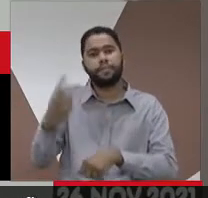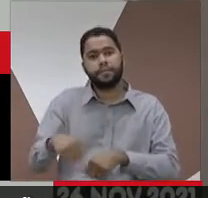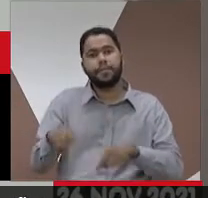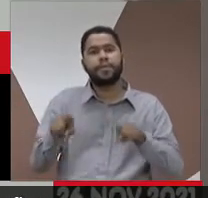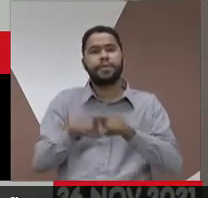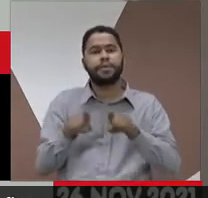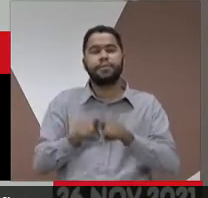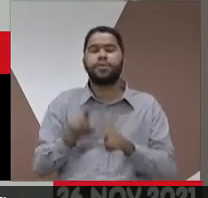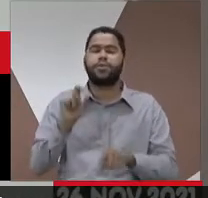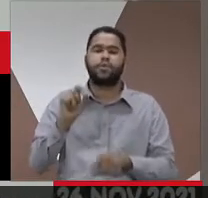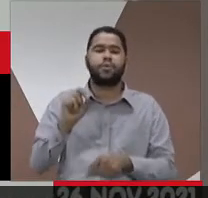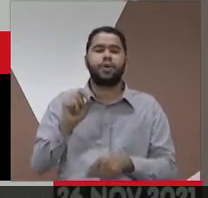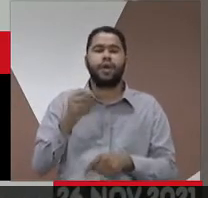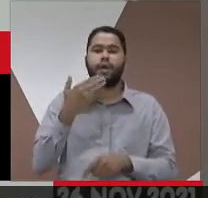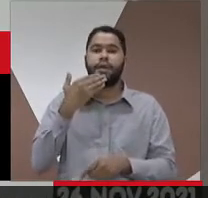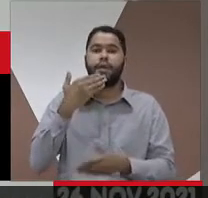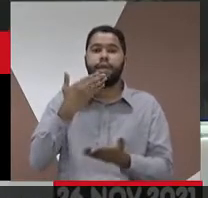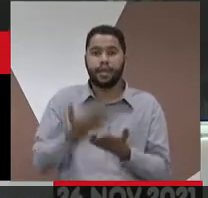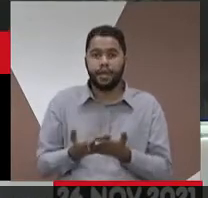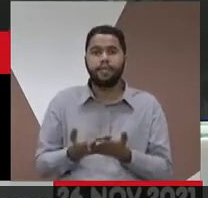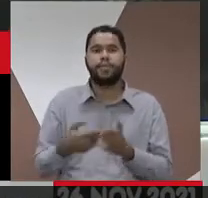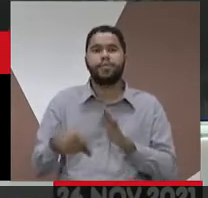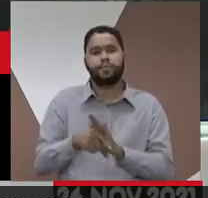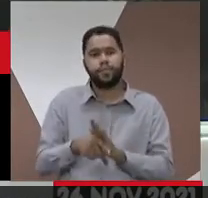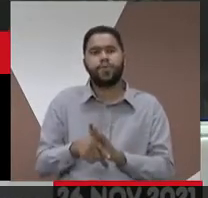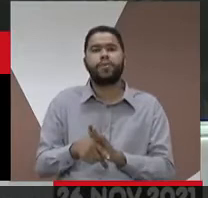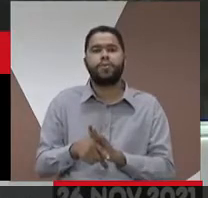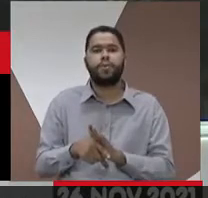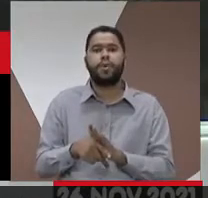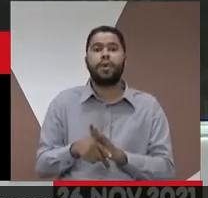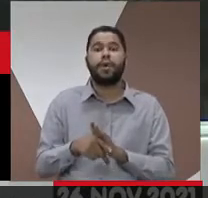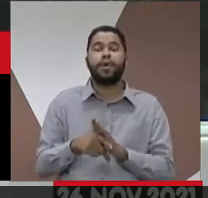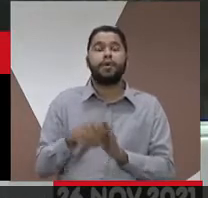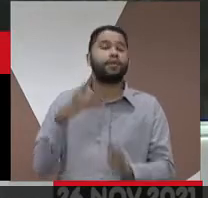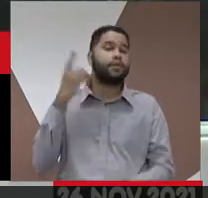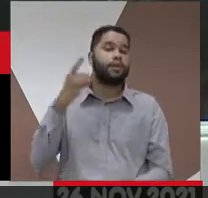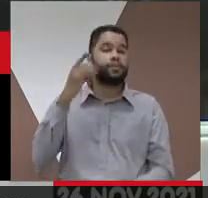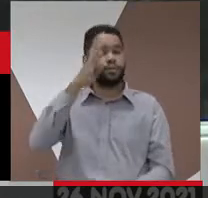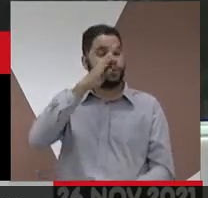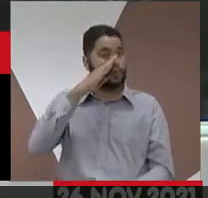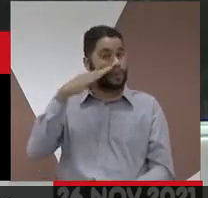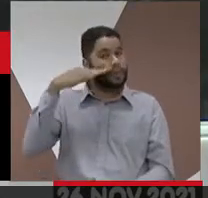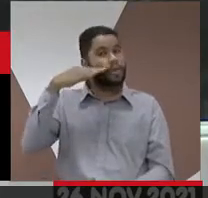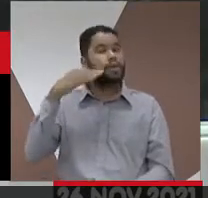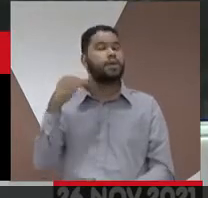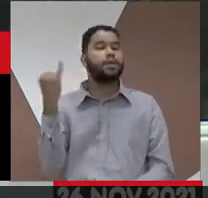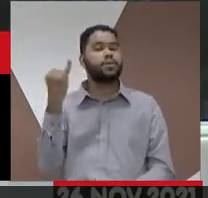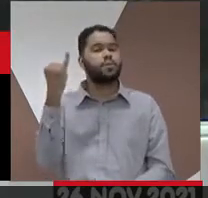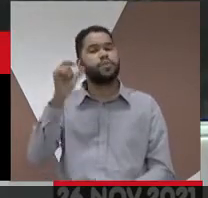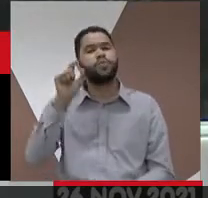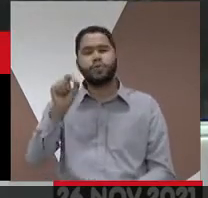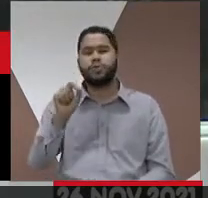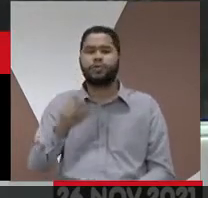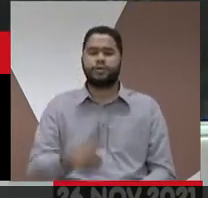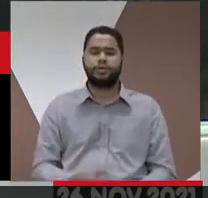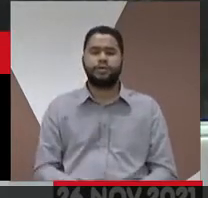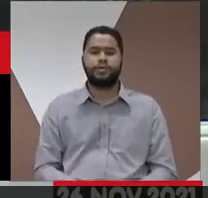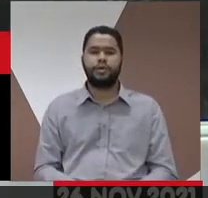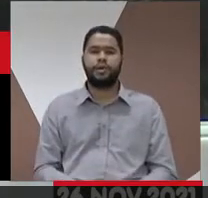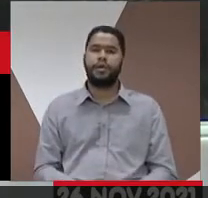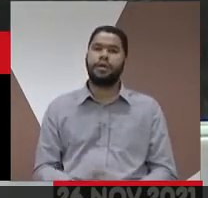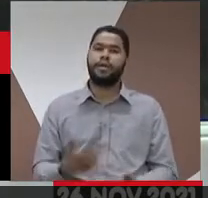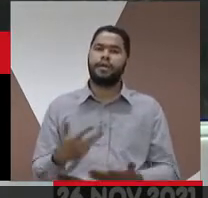inclusive através de requerimento para audiência pública da deputada Beatriz Cerqueira, dizer da importância que é ter